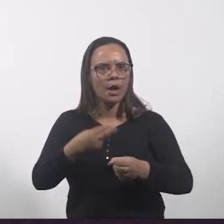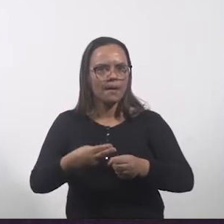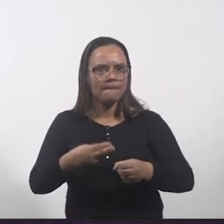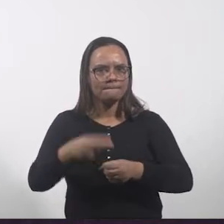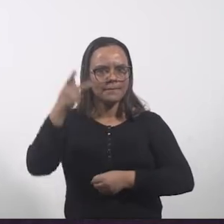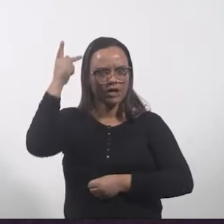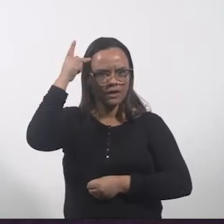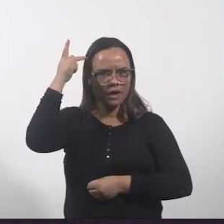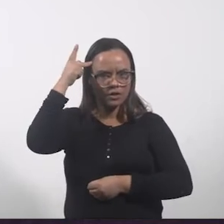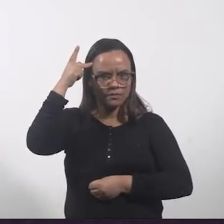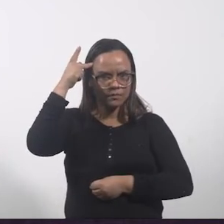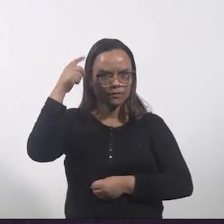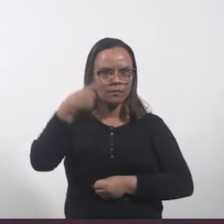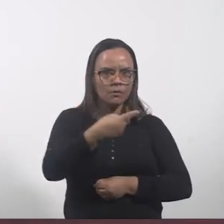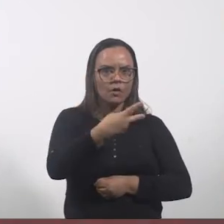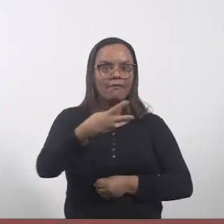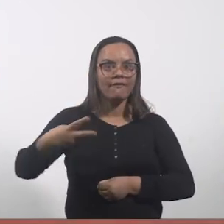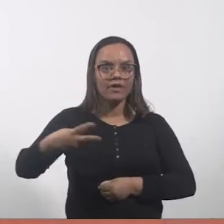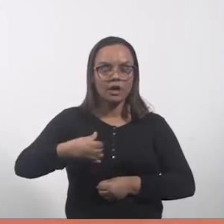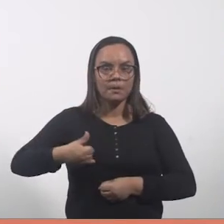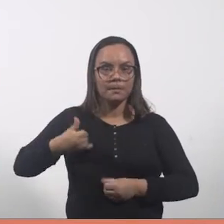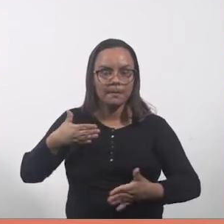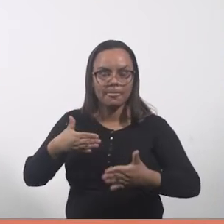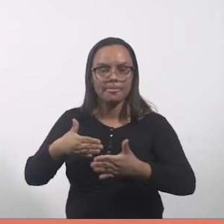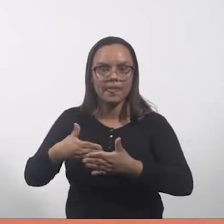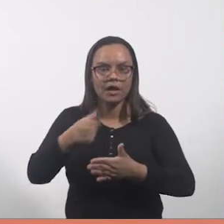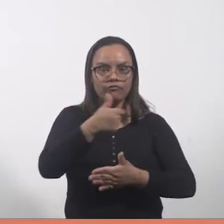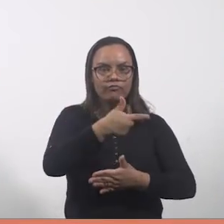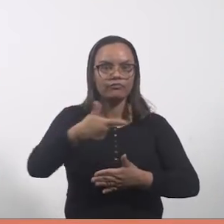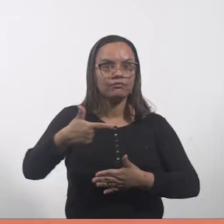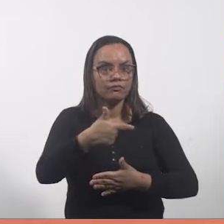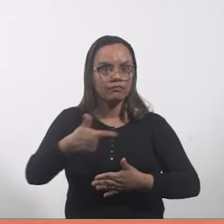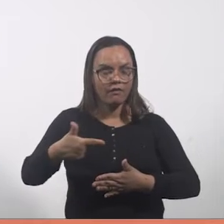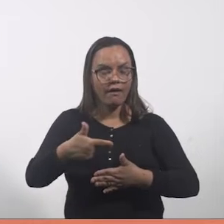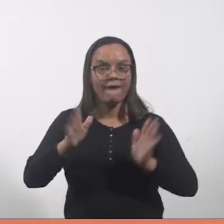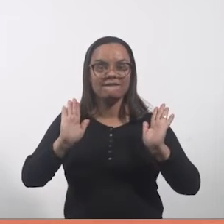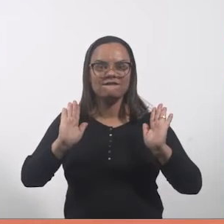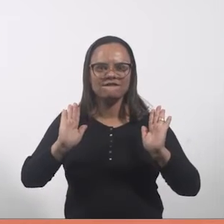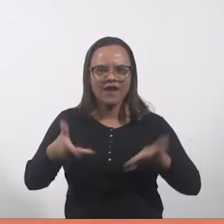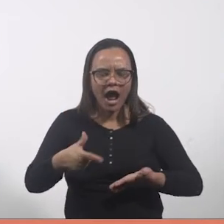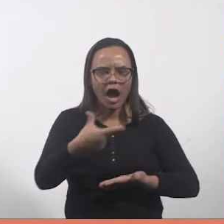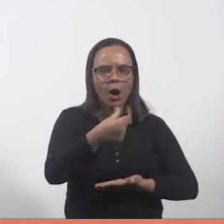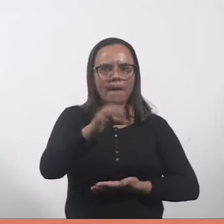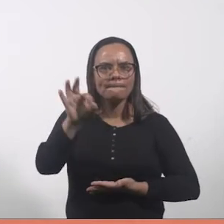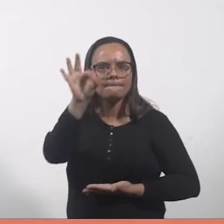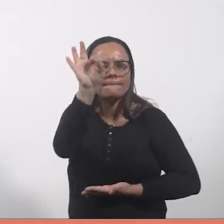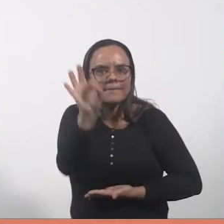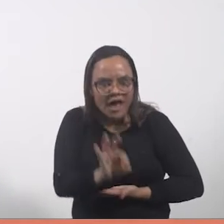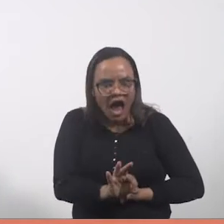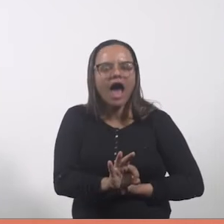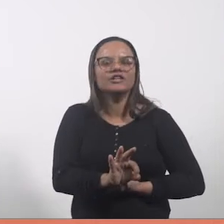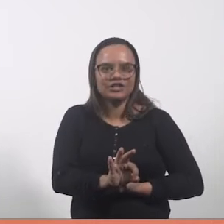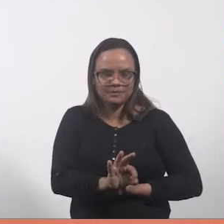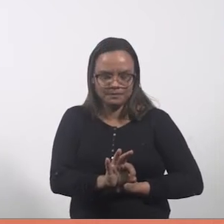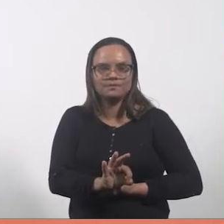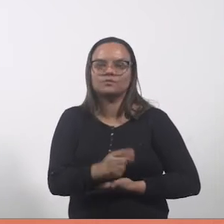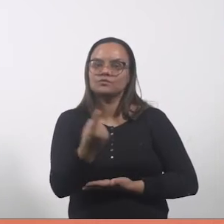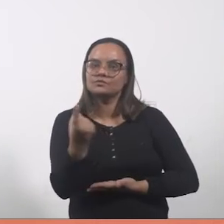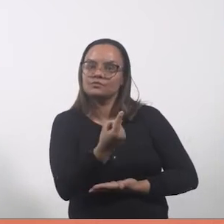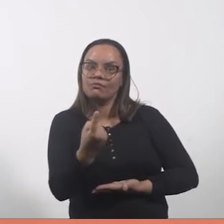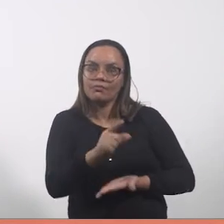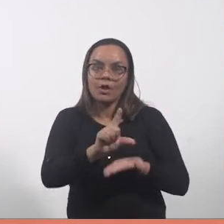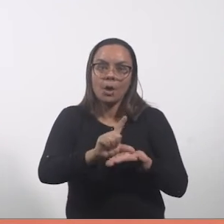Paulo, a população de 12 anos a 17, nós estamos com 100% desse público com a primeira